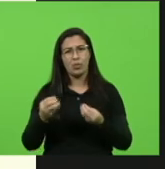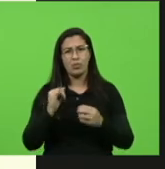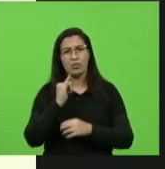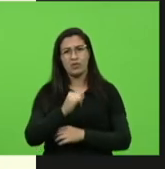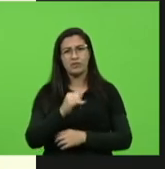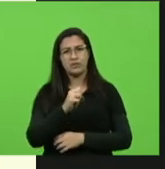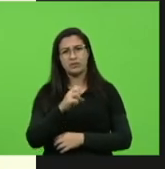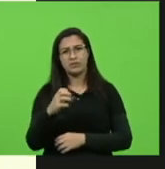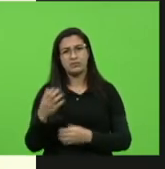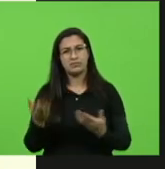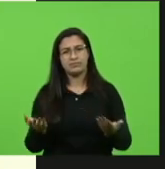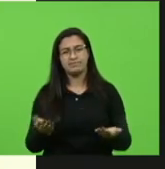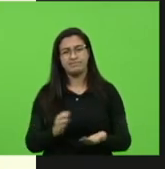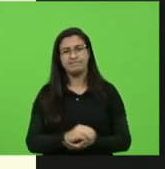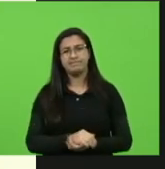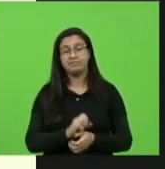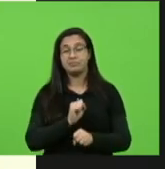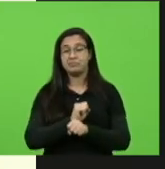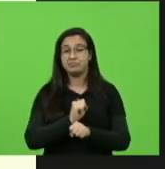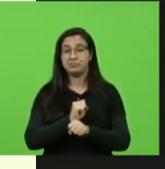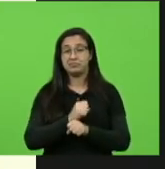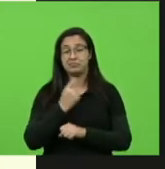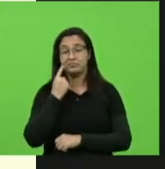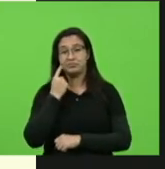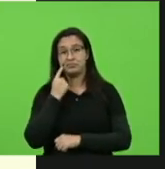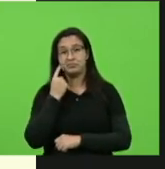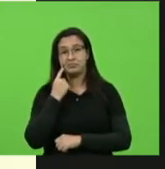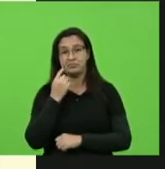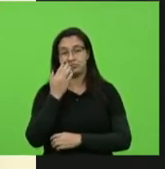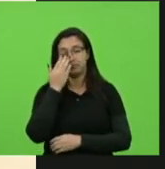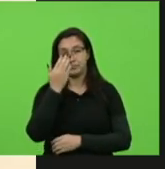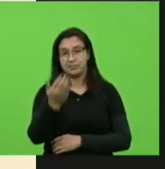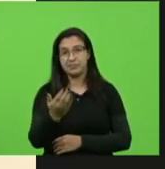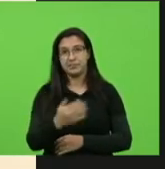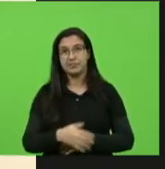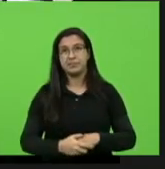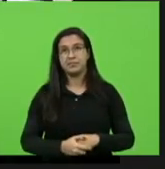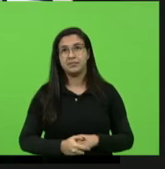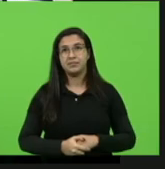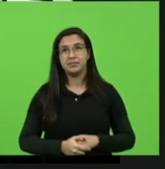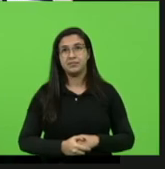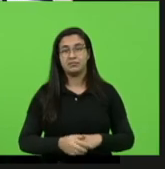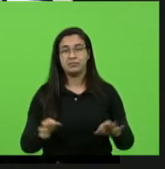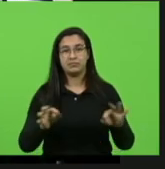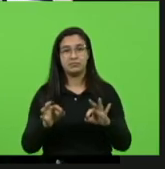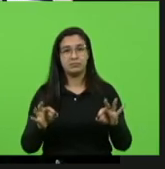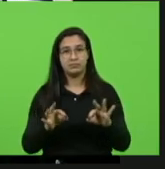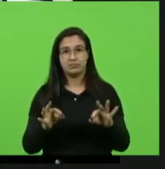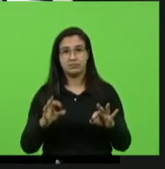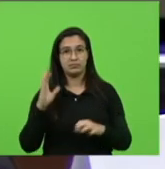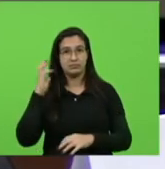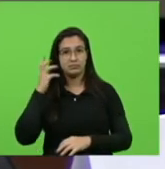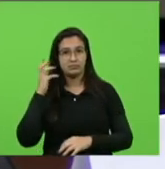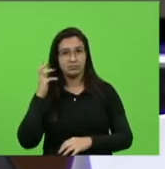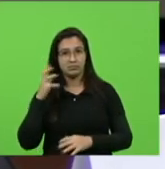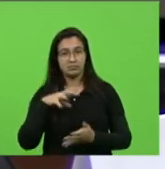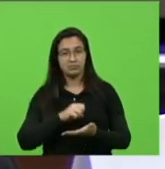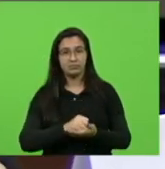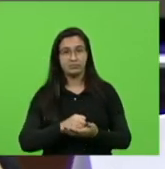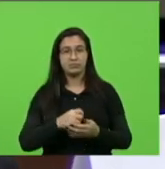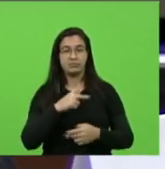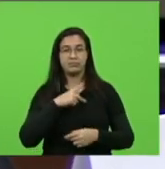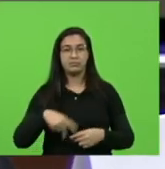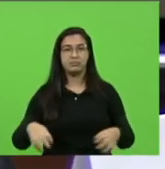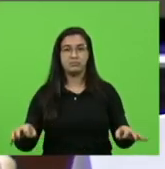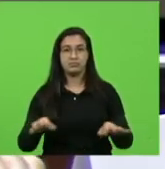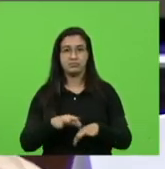aguardar a habilitação, a gente vai falar muito sobre isso aí, senhor presidente. Muito obrigado. Não havendo mais oradores inscritos, esta presidência